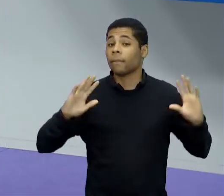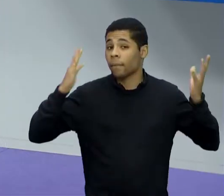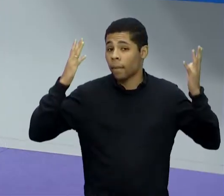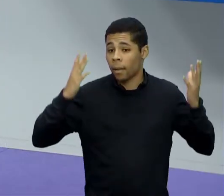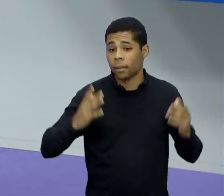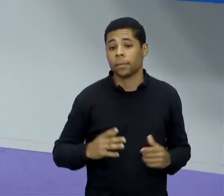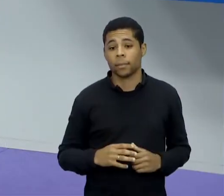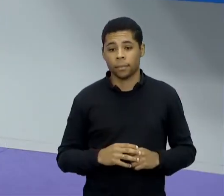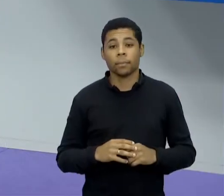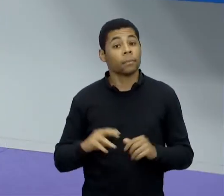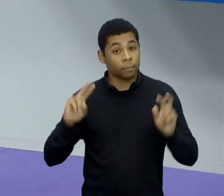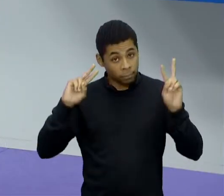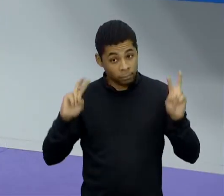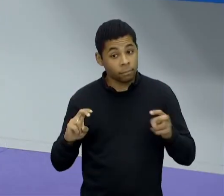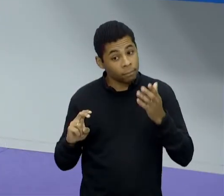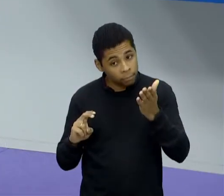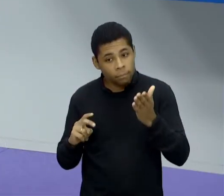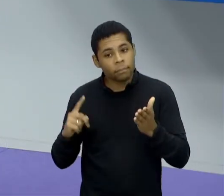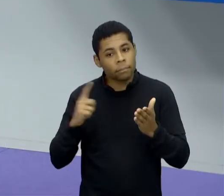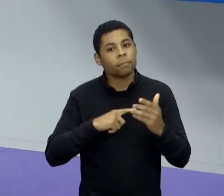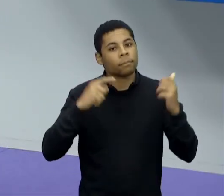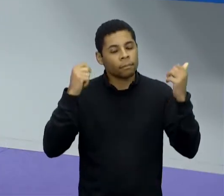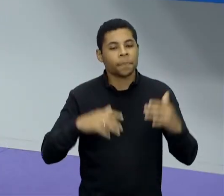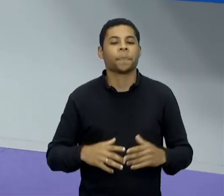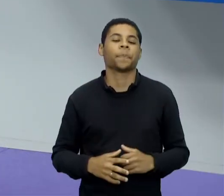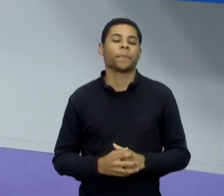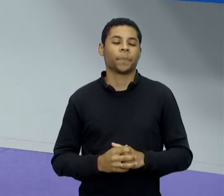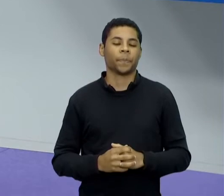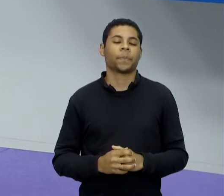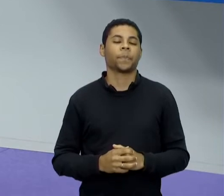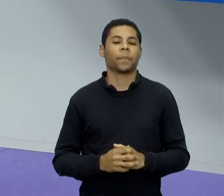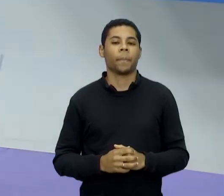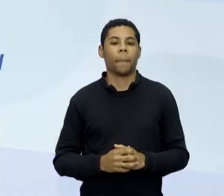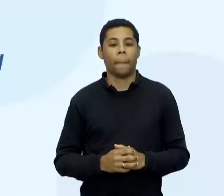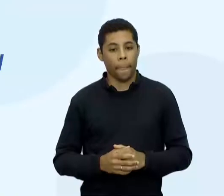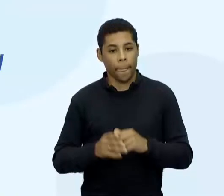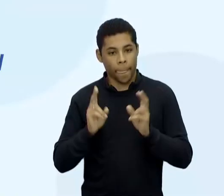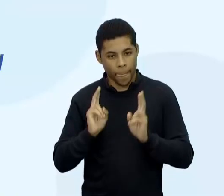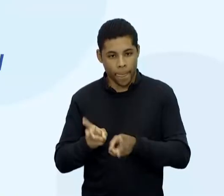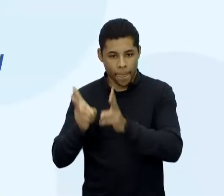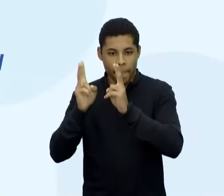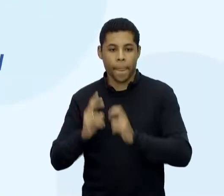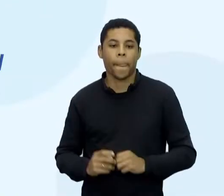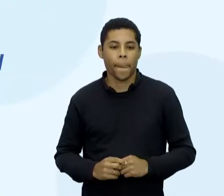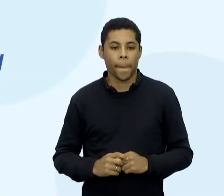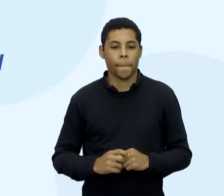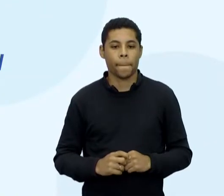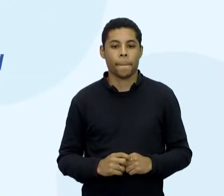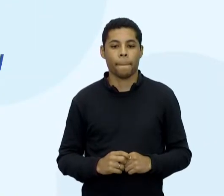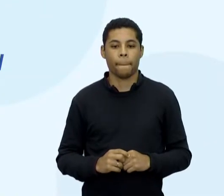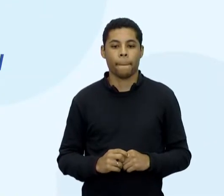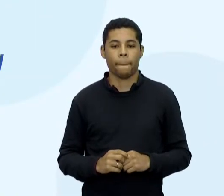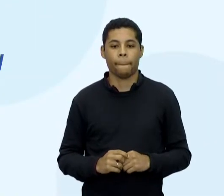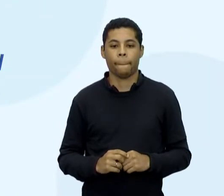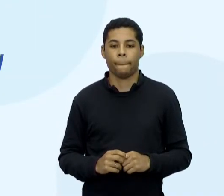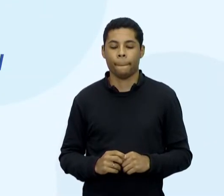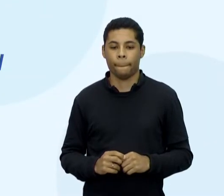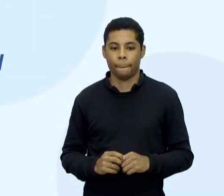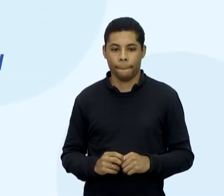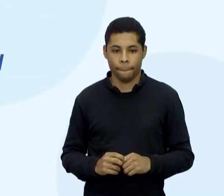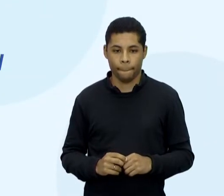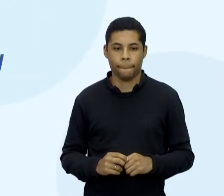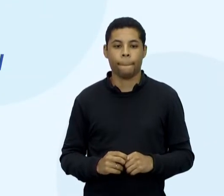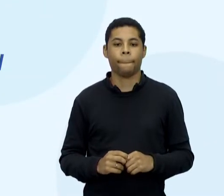é sobre esse aspecto que a gente está abordando agora. Continua no LED, olha lá. A gente vai então analisar essa